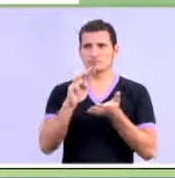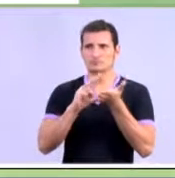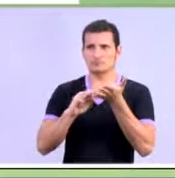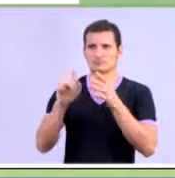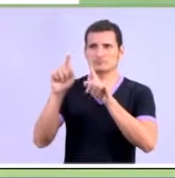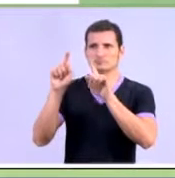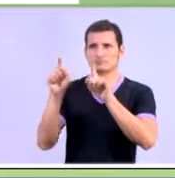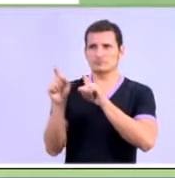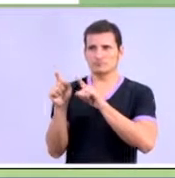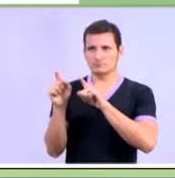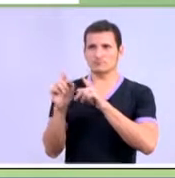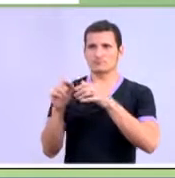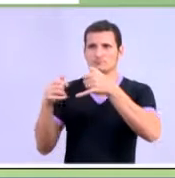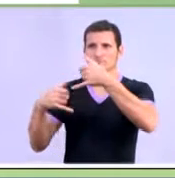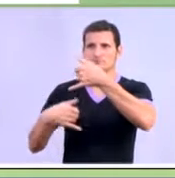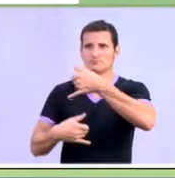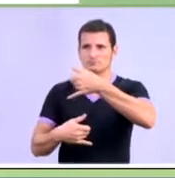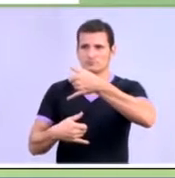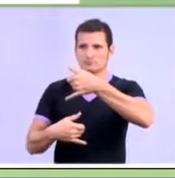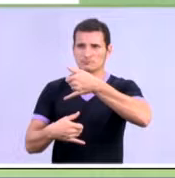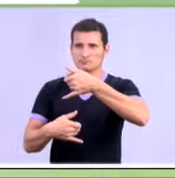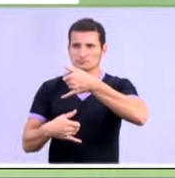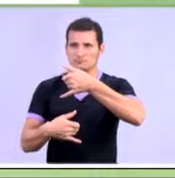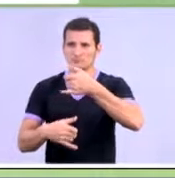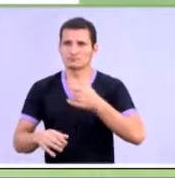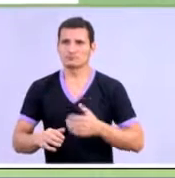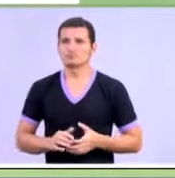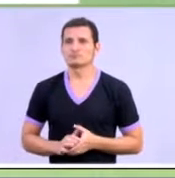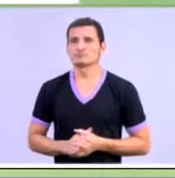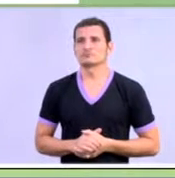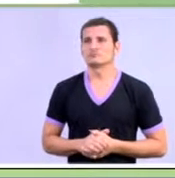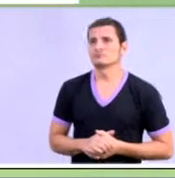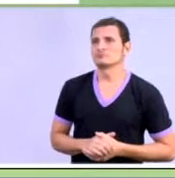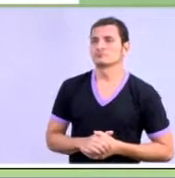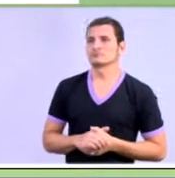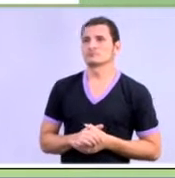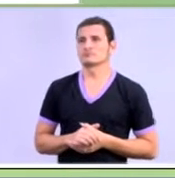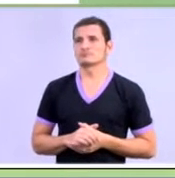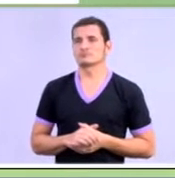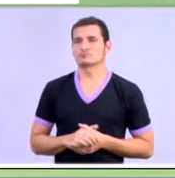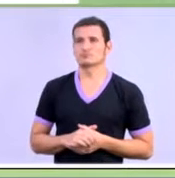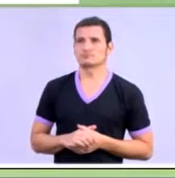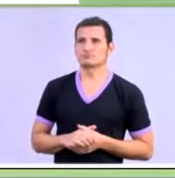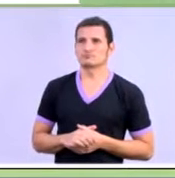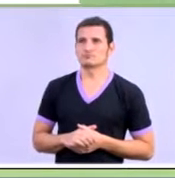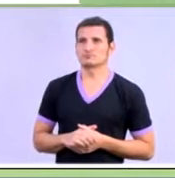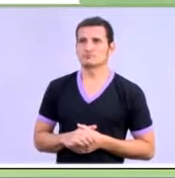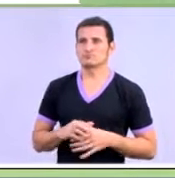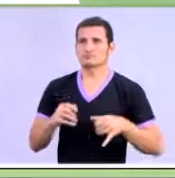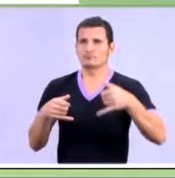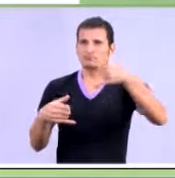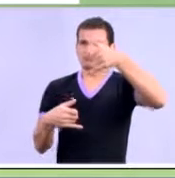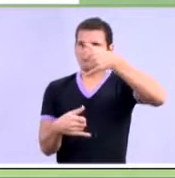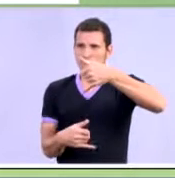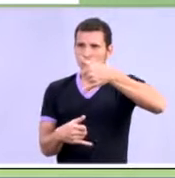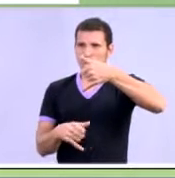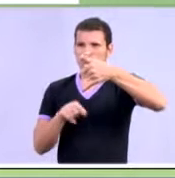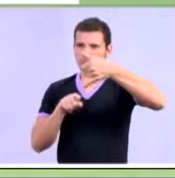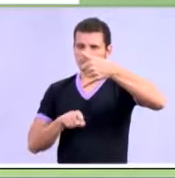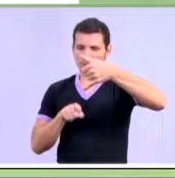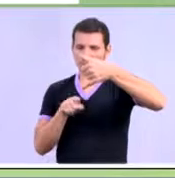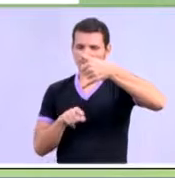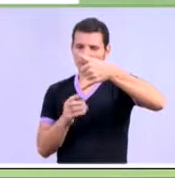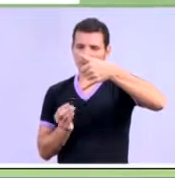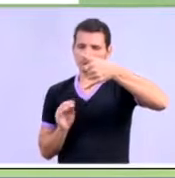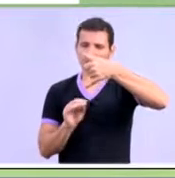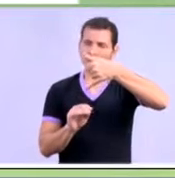abre e fecha parênteses e o abre e fecha chaves, né? E entre o abre e fecha chaves é onde você